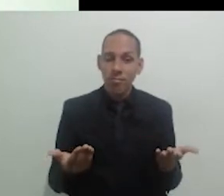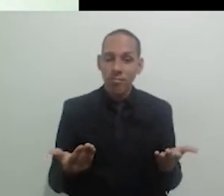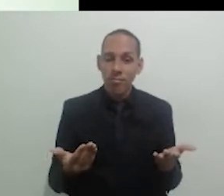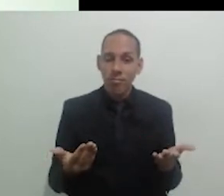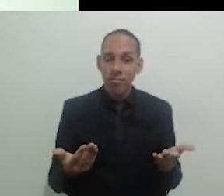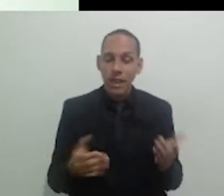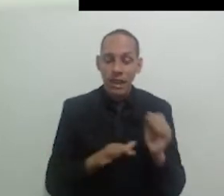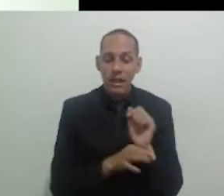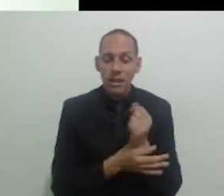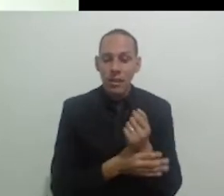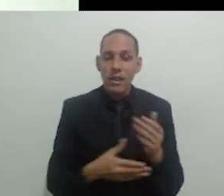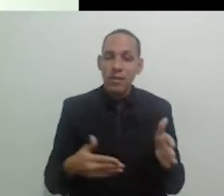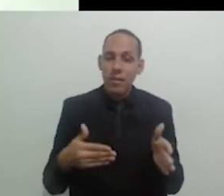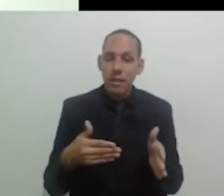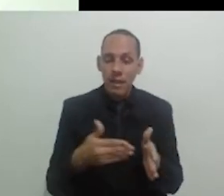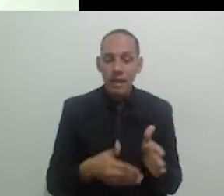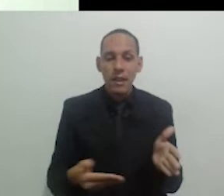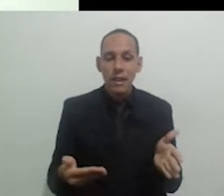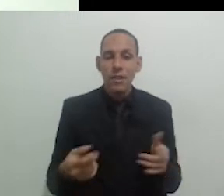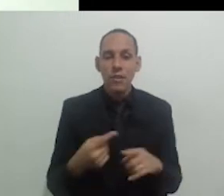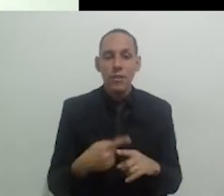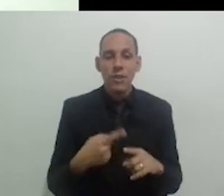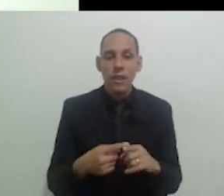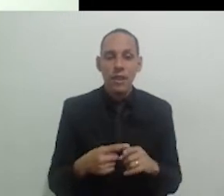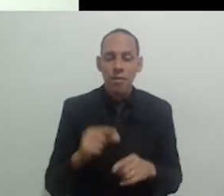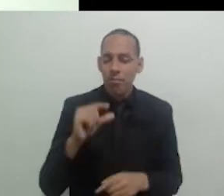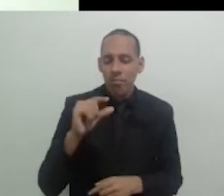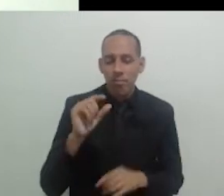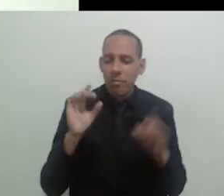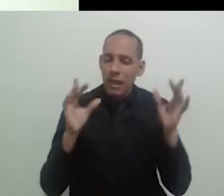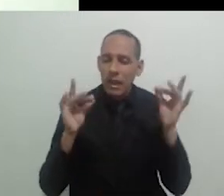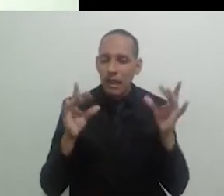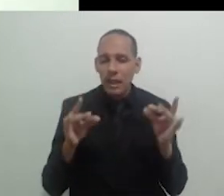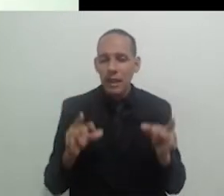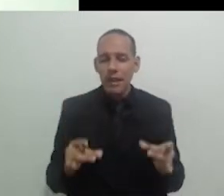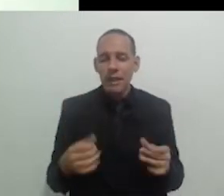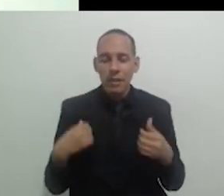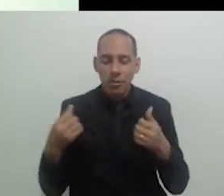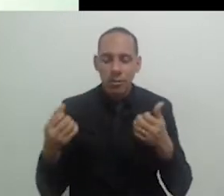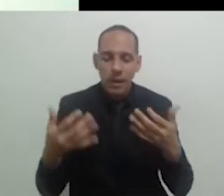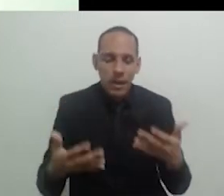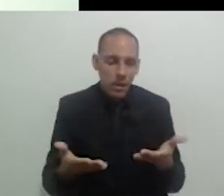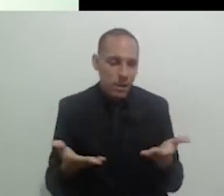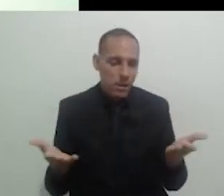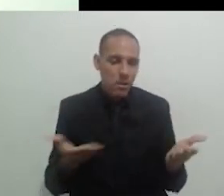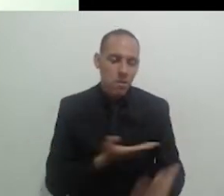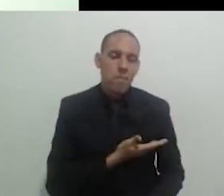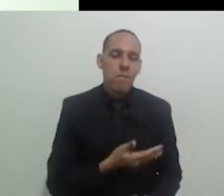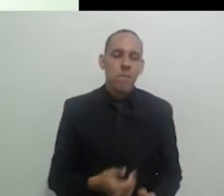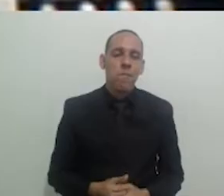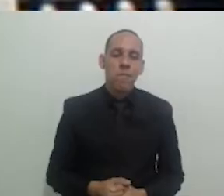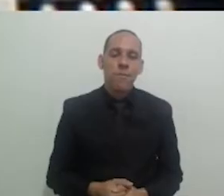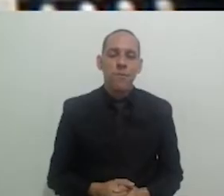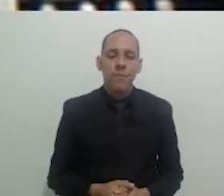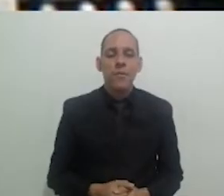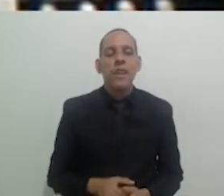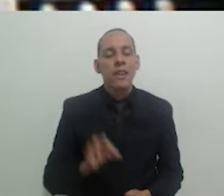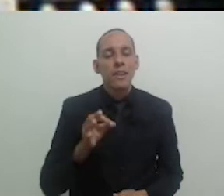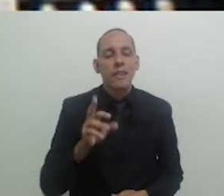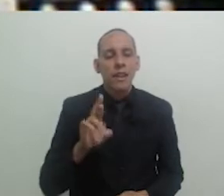pequena particularidade que eu estou aqui informando aos eminentes colegas. Pois não, desembargador Rebouças. Desembargadora